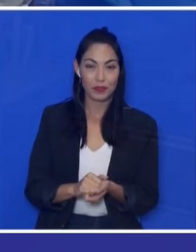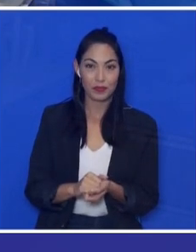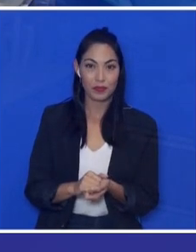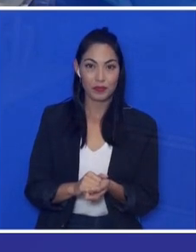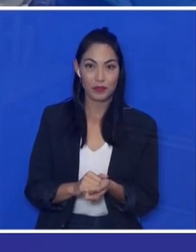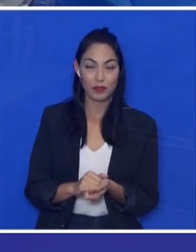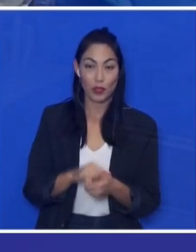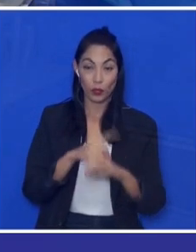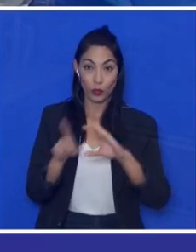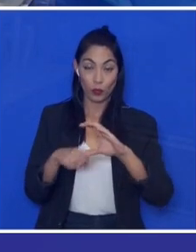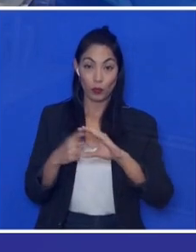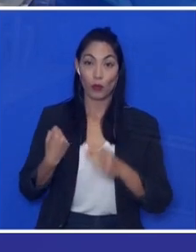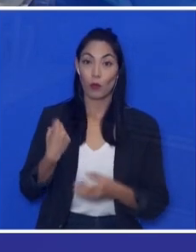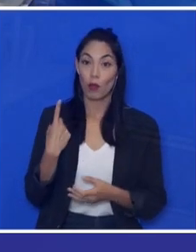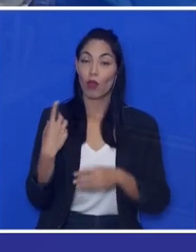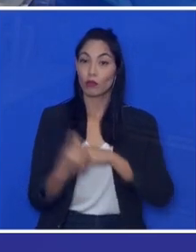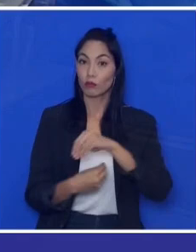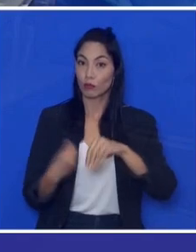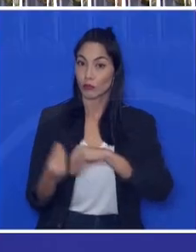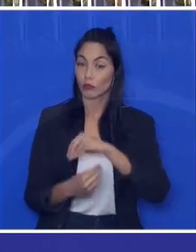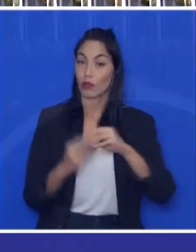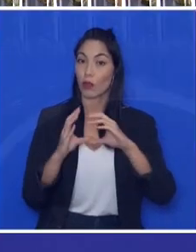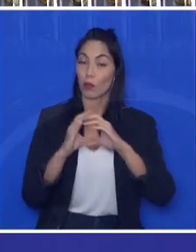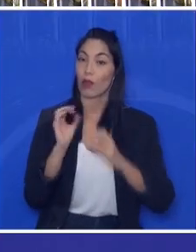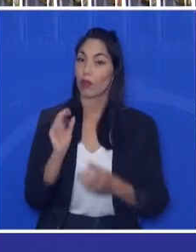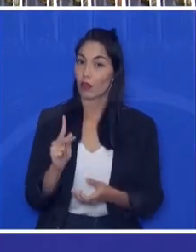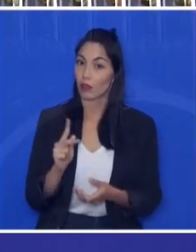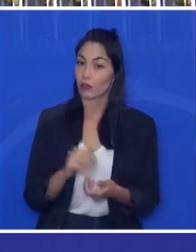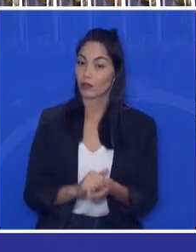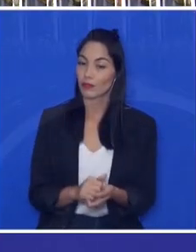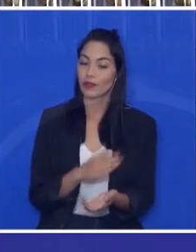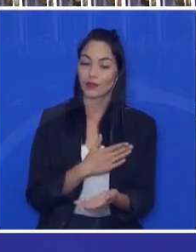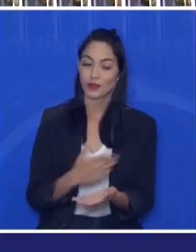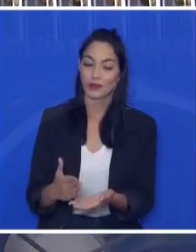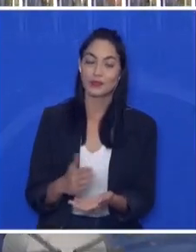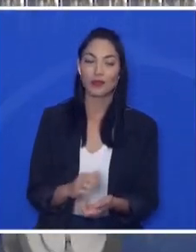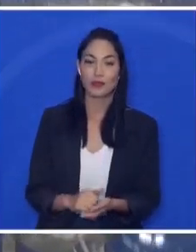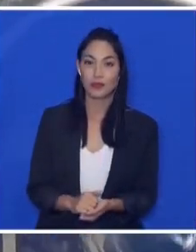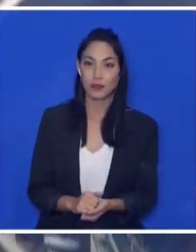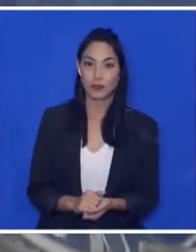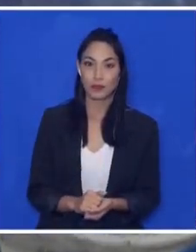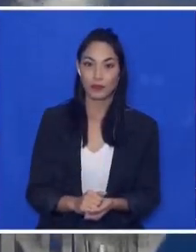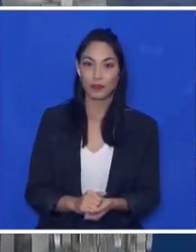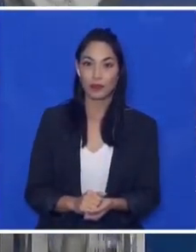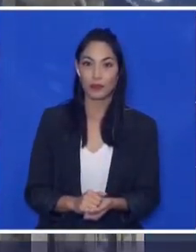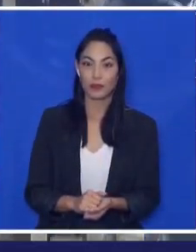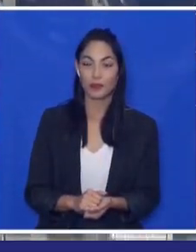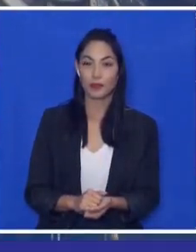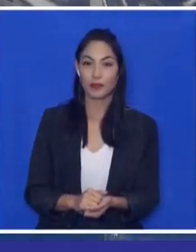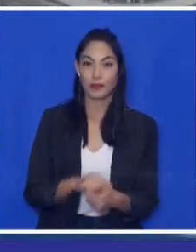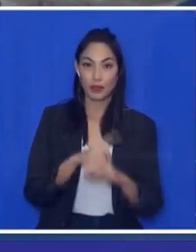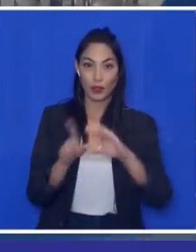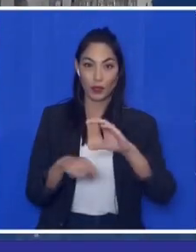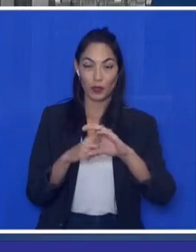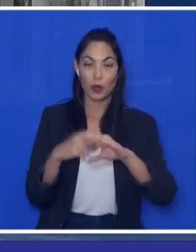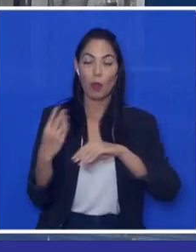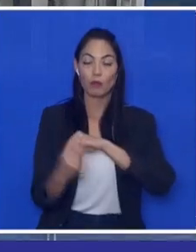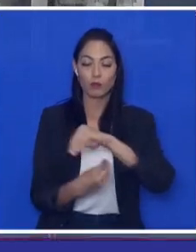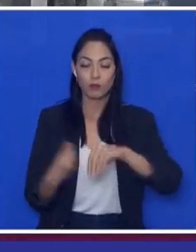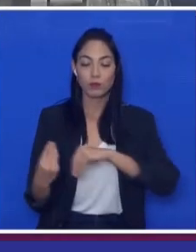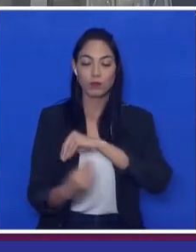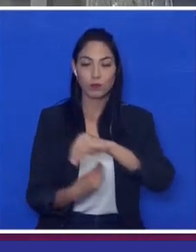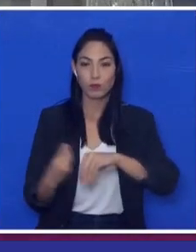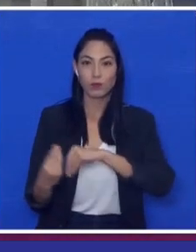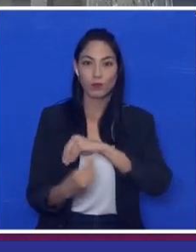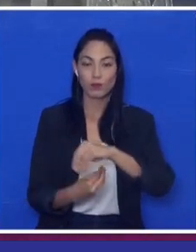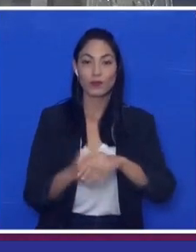começar. Globo número 1 girando, bolas posicionadas. Valendo! Nosso Globo já está